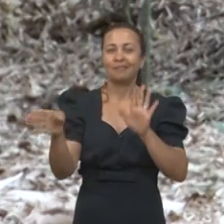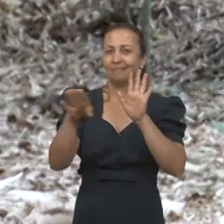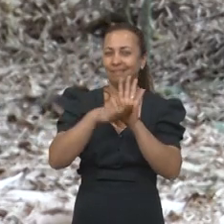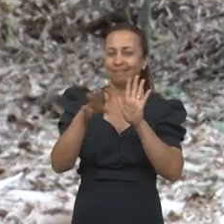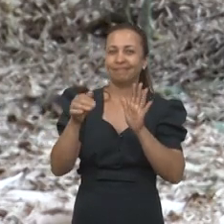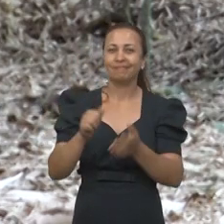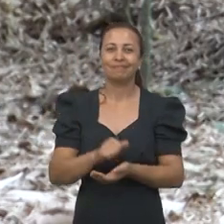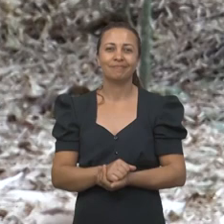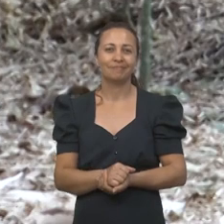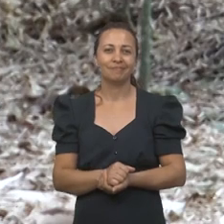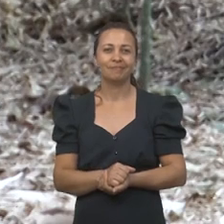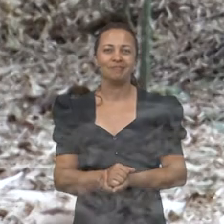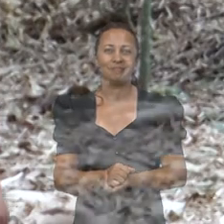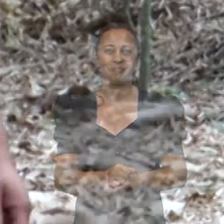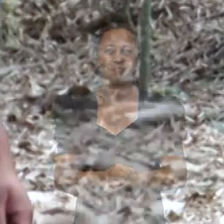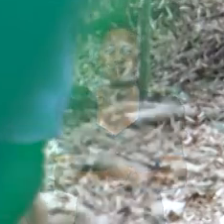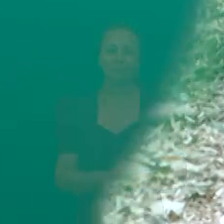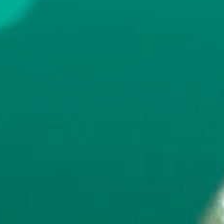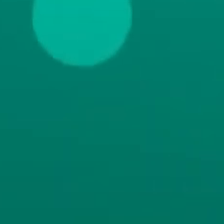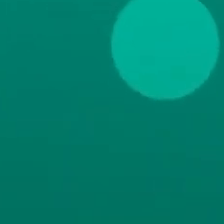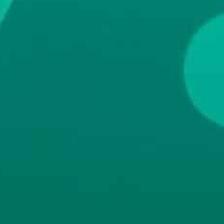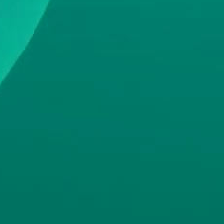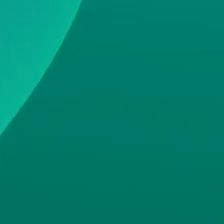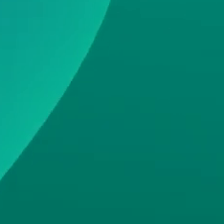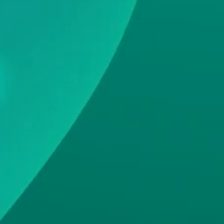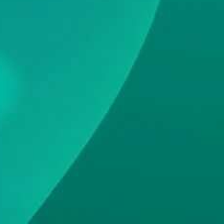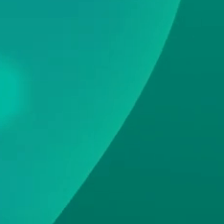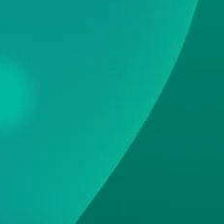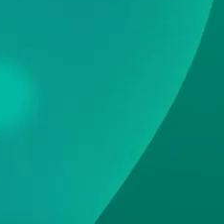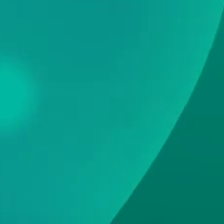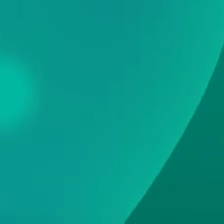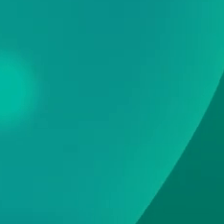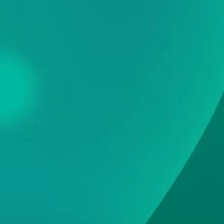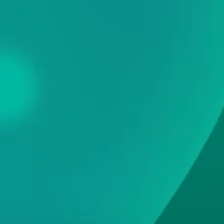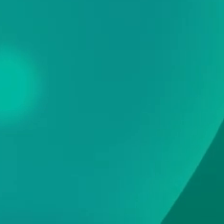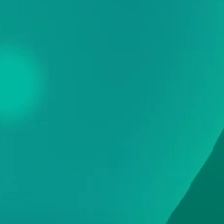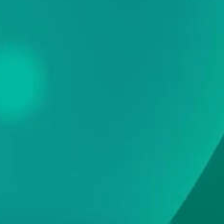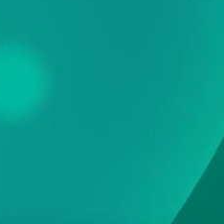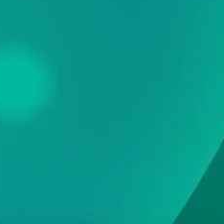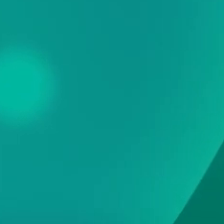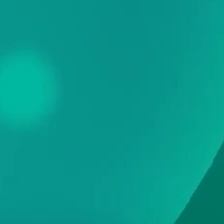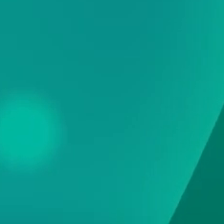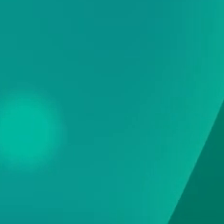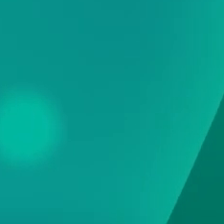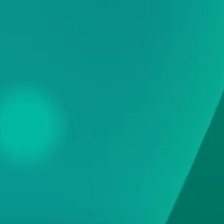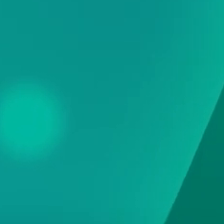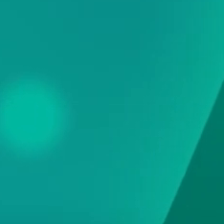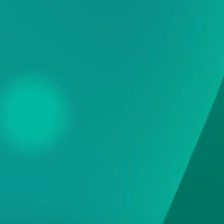você tchau tchau e até lá E aí